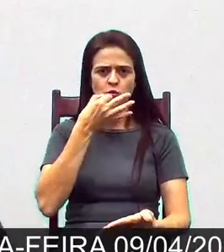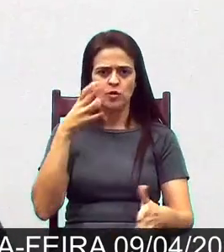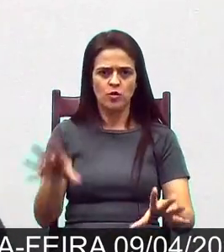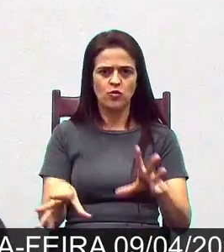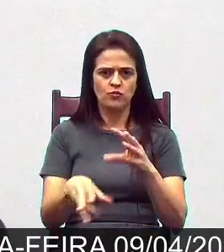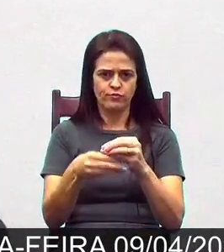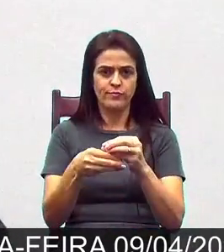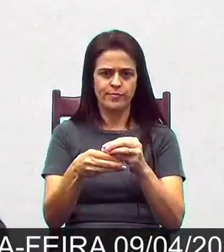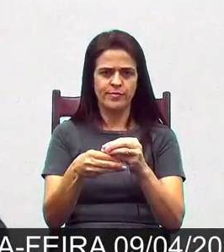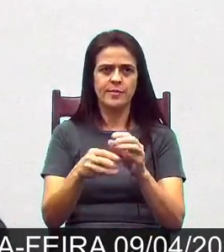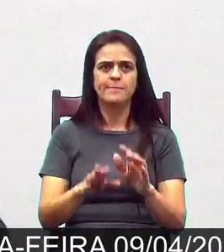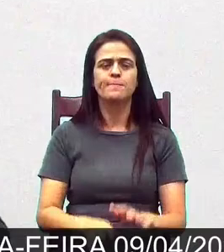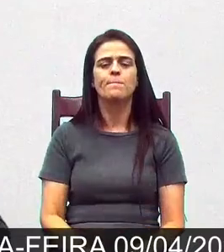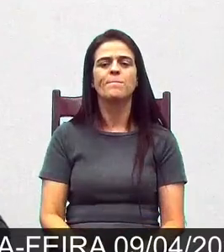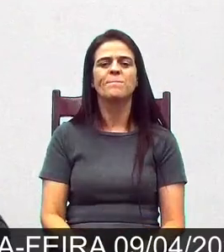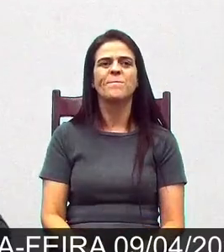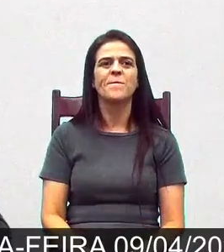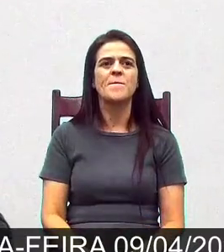ao projeto de lei.